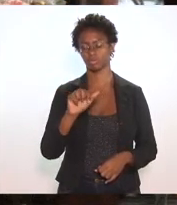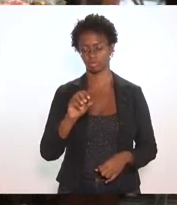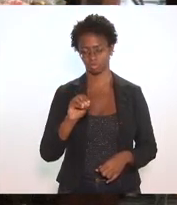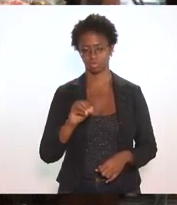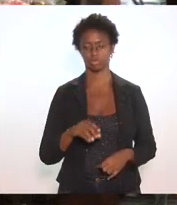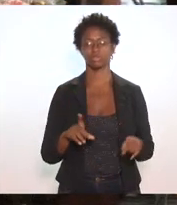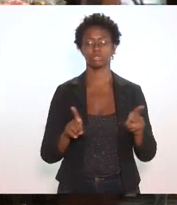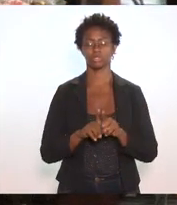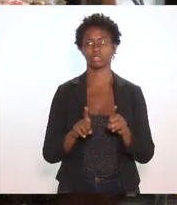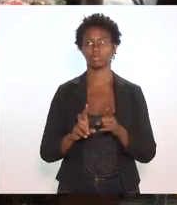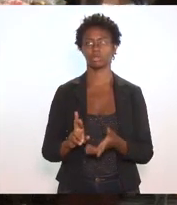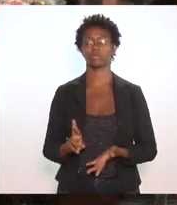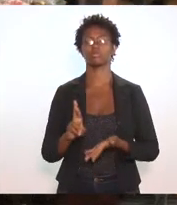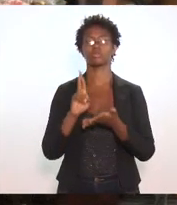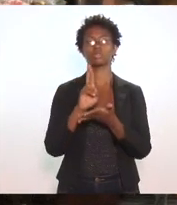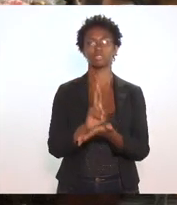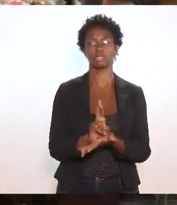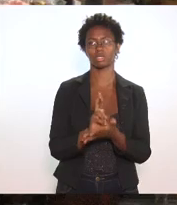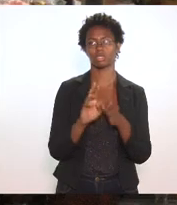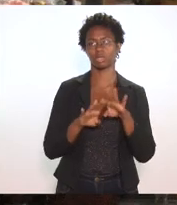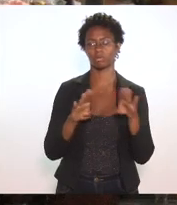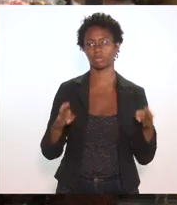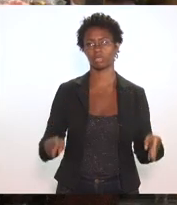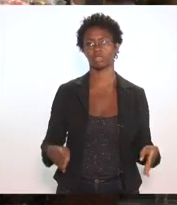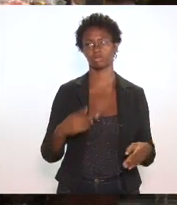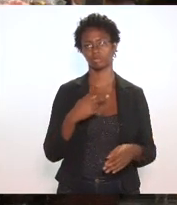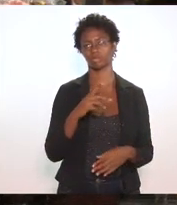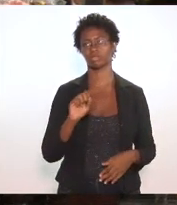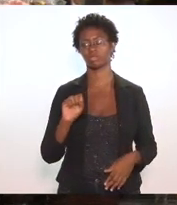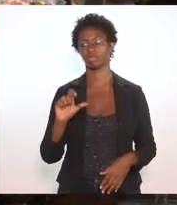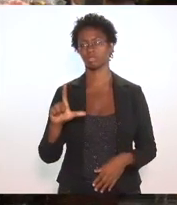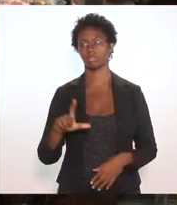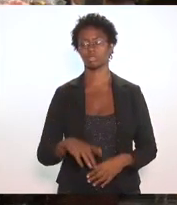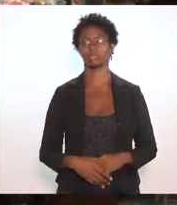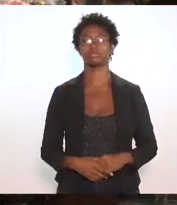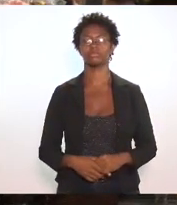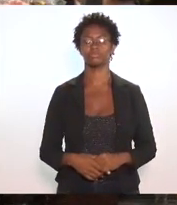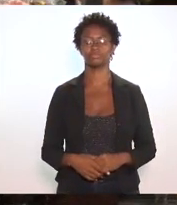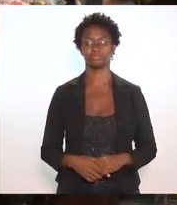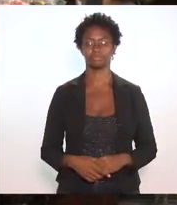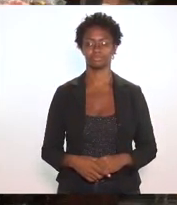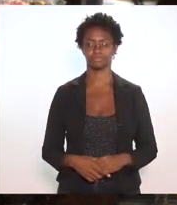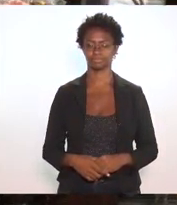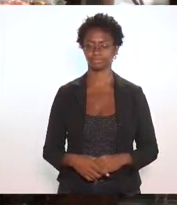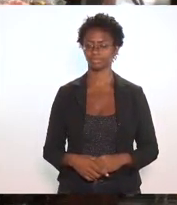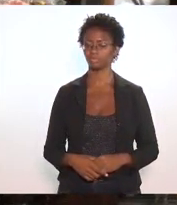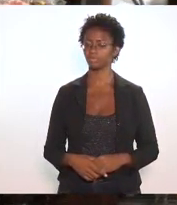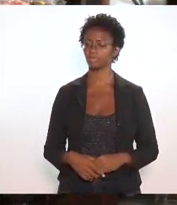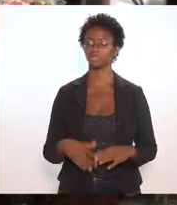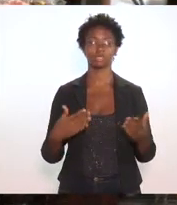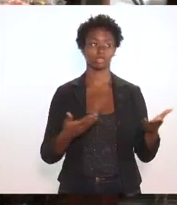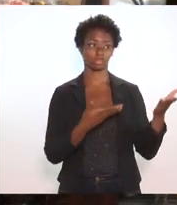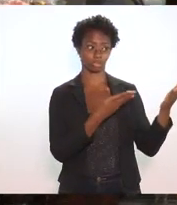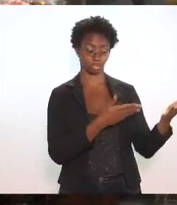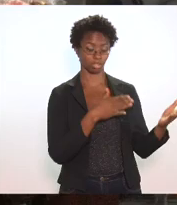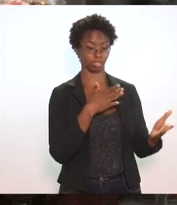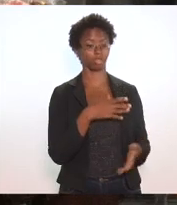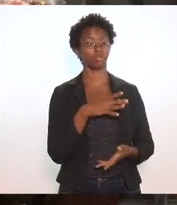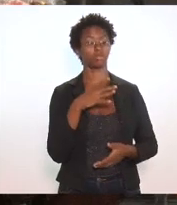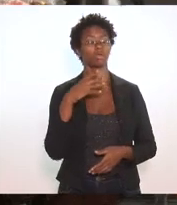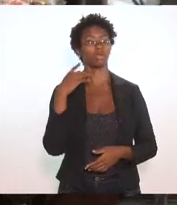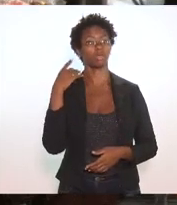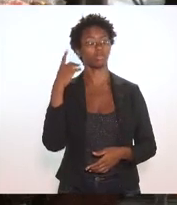o representante da bancada do PSL. Na verdade, com a palavra o deputado Márcio Pacheco,